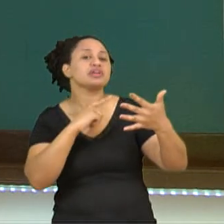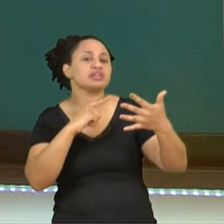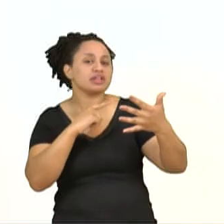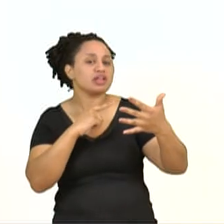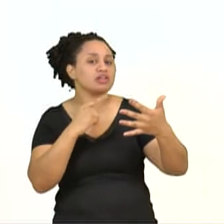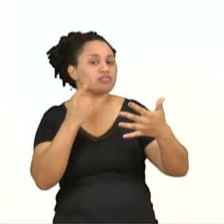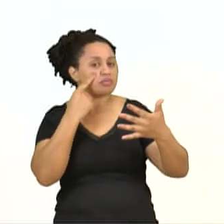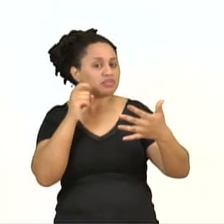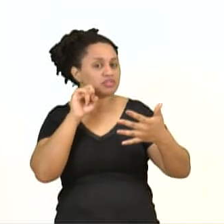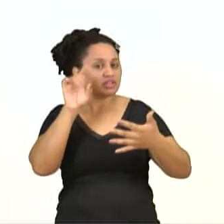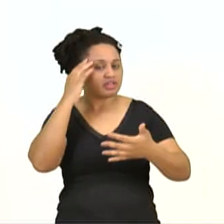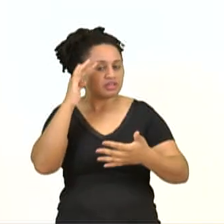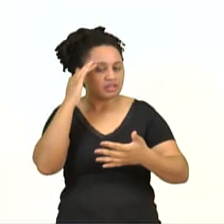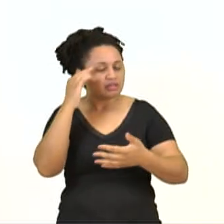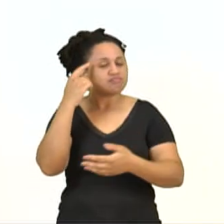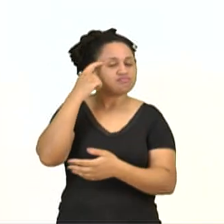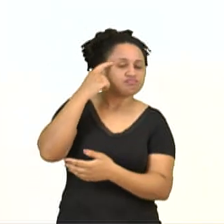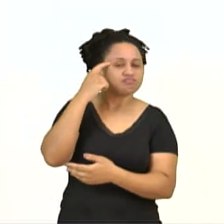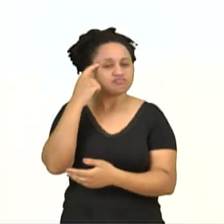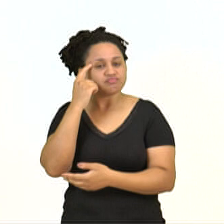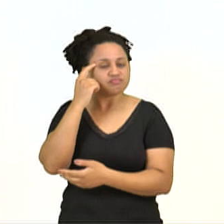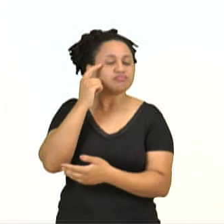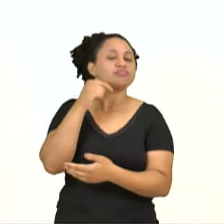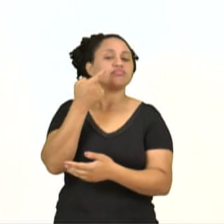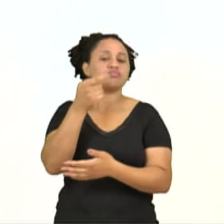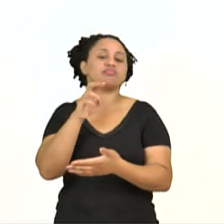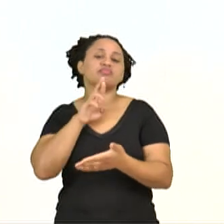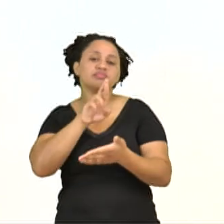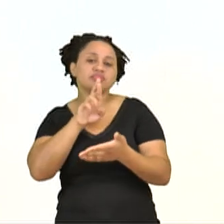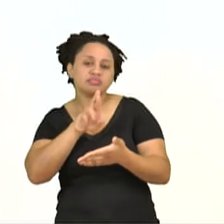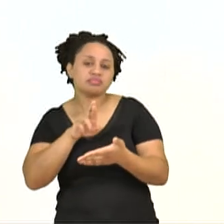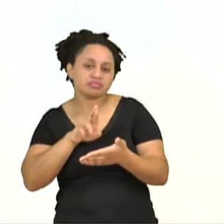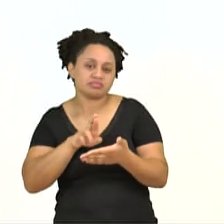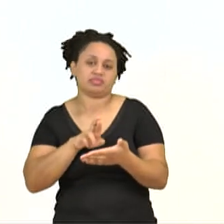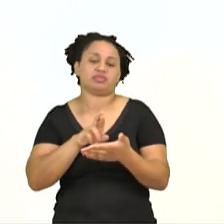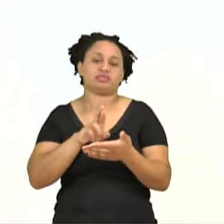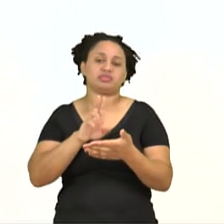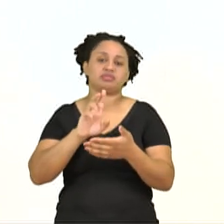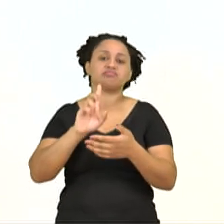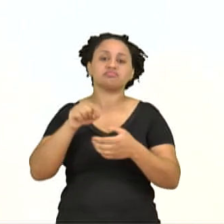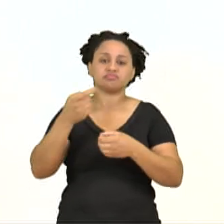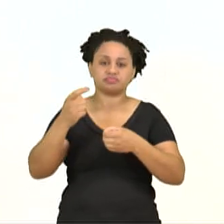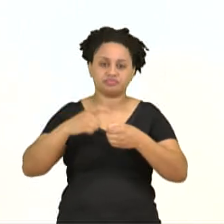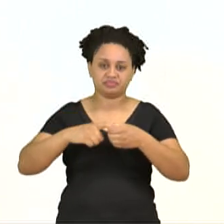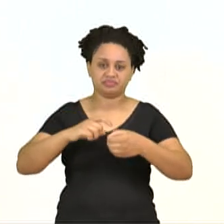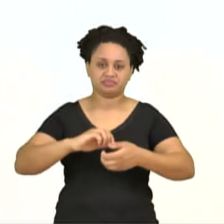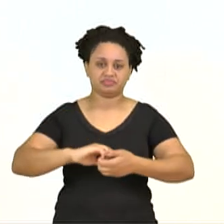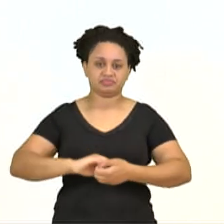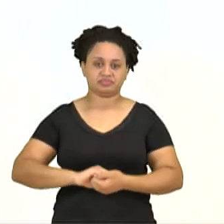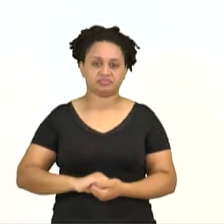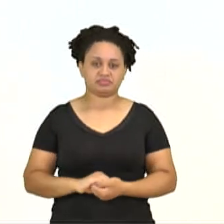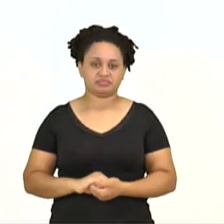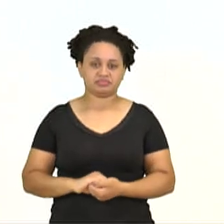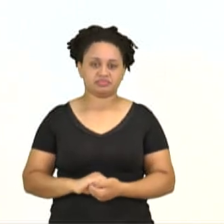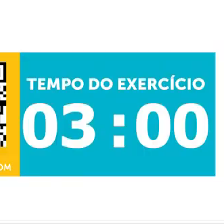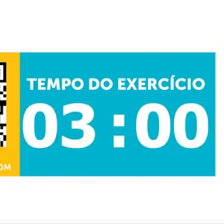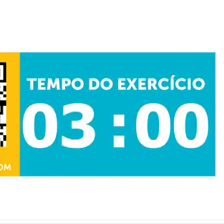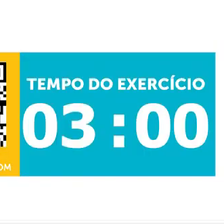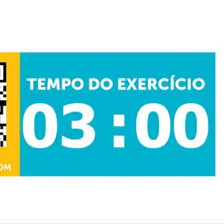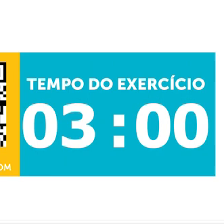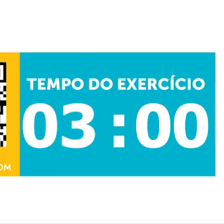entender. Pense um pouquinho, analise, pesquise e faça a atividade. Até mais!